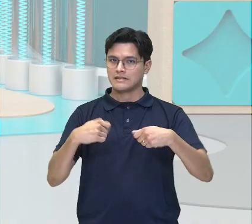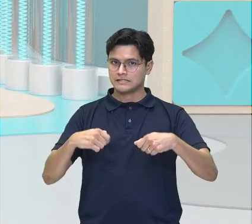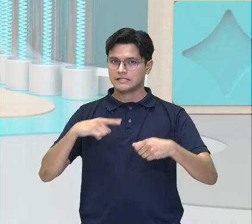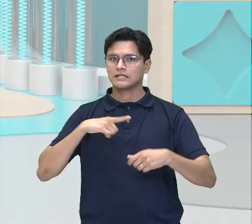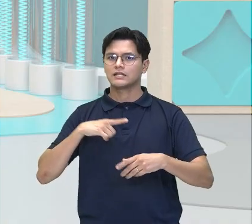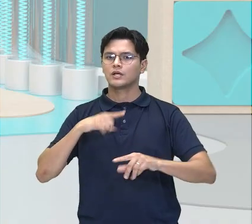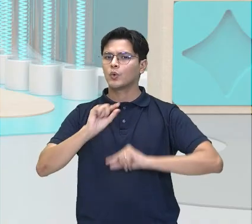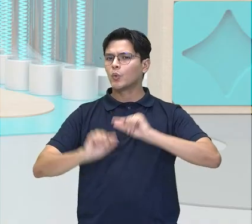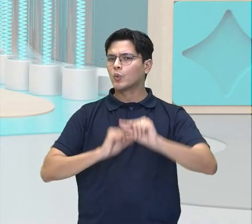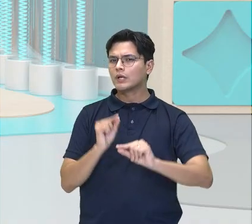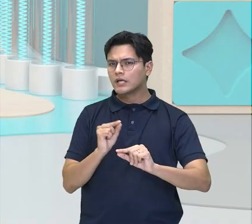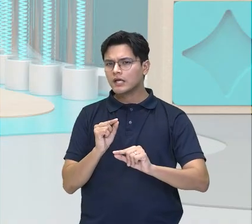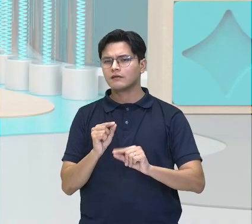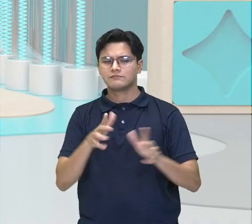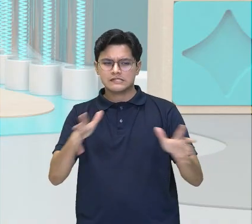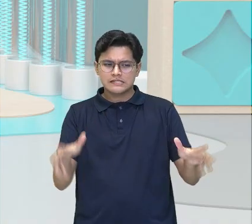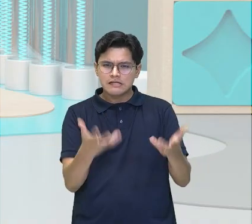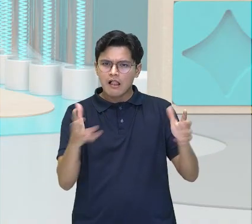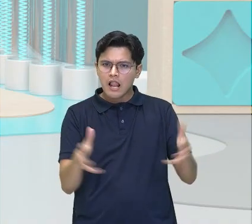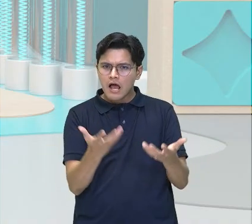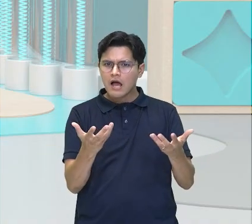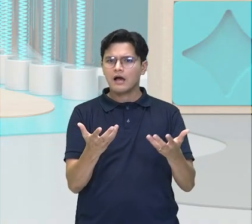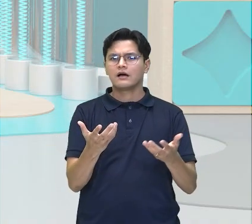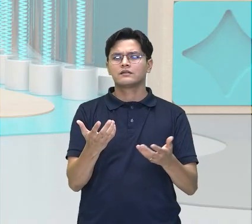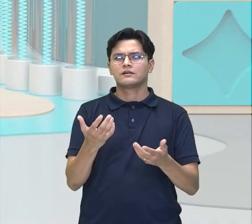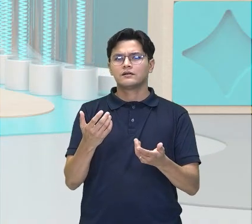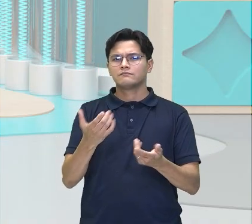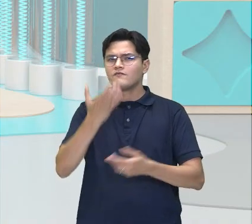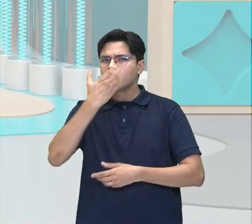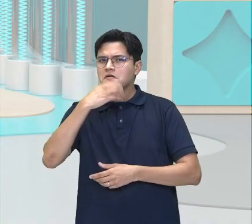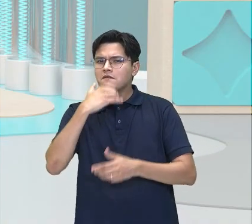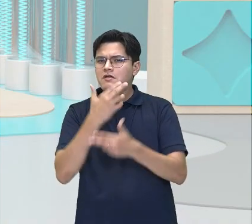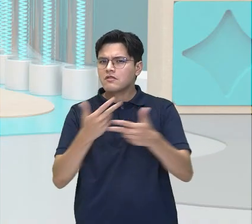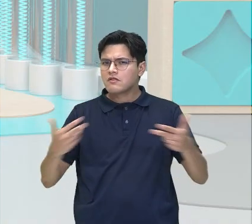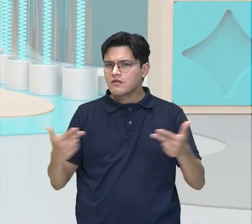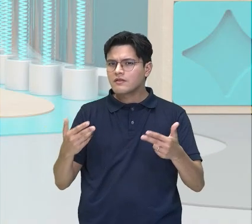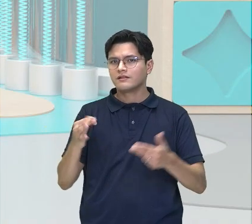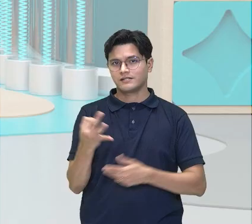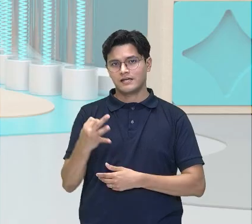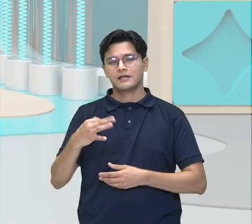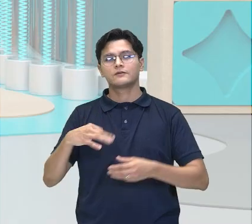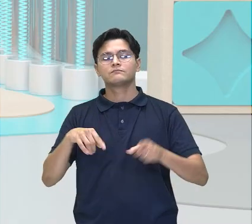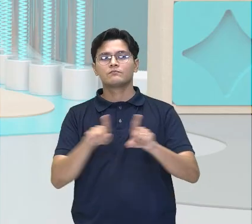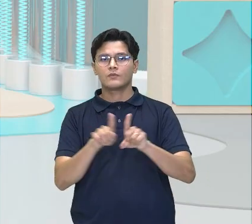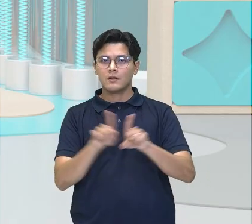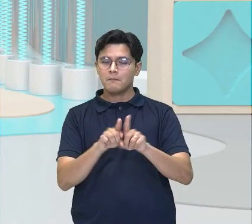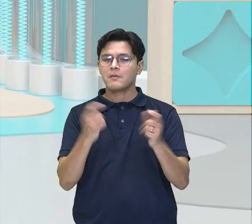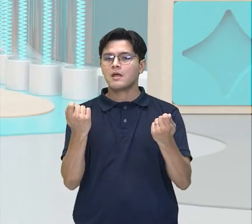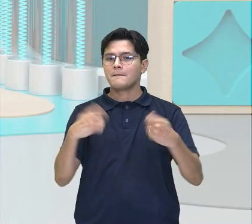bom? Precisa ter o controle do peso, embora as mídias sociais hoje